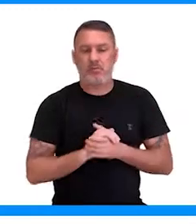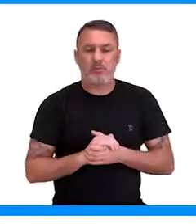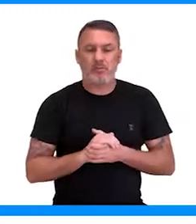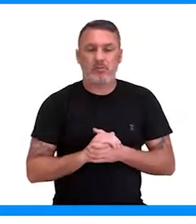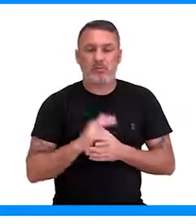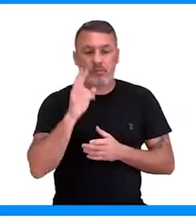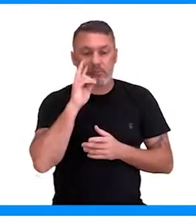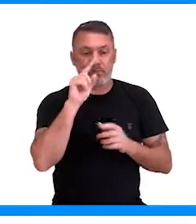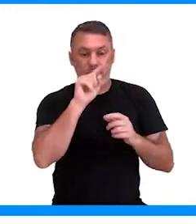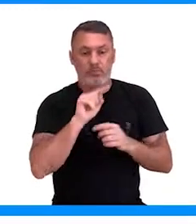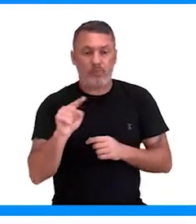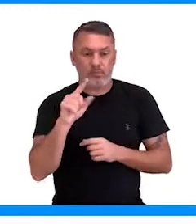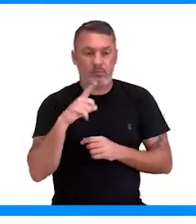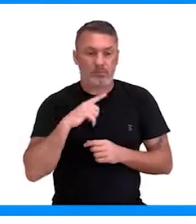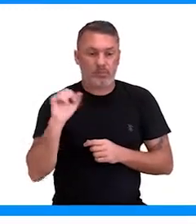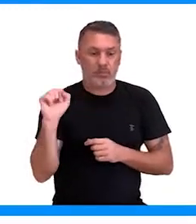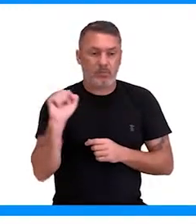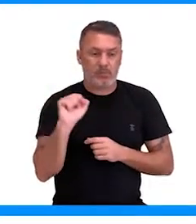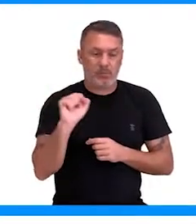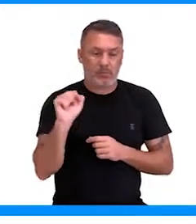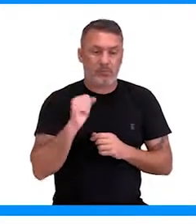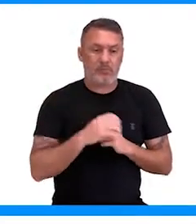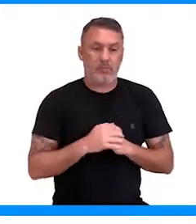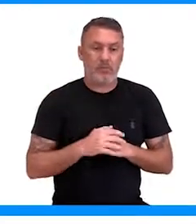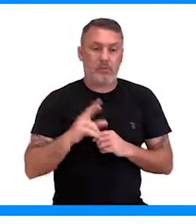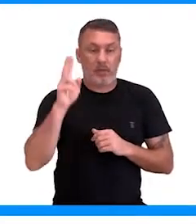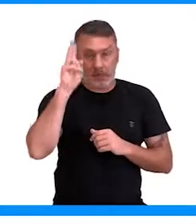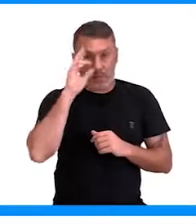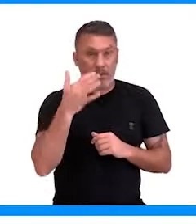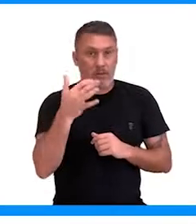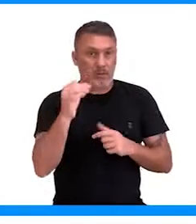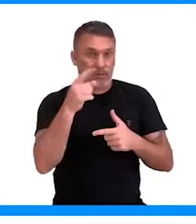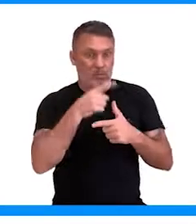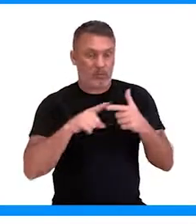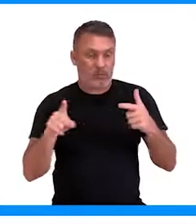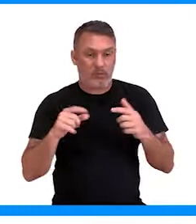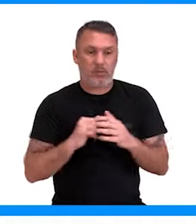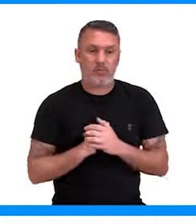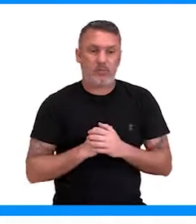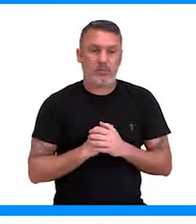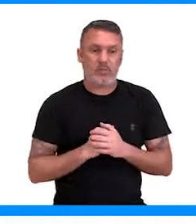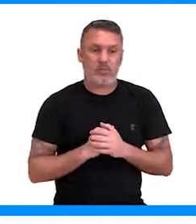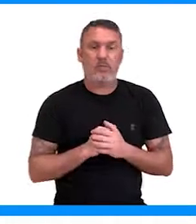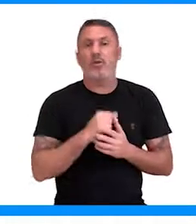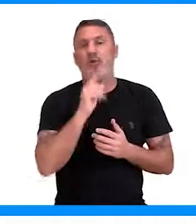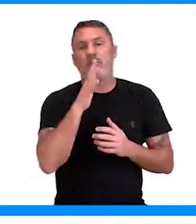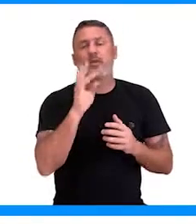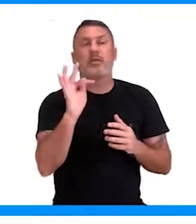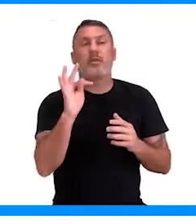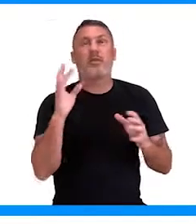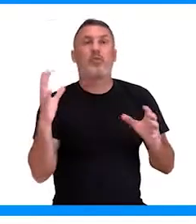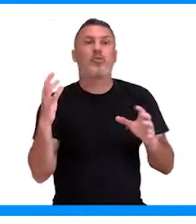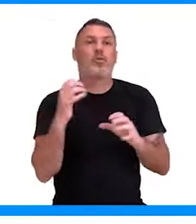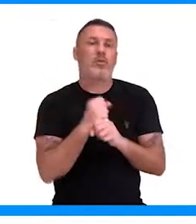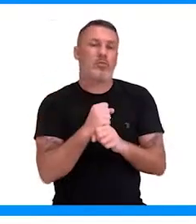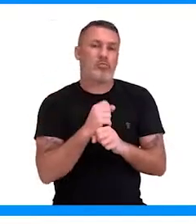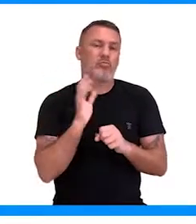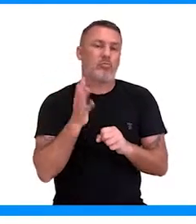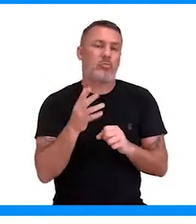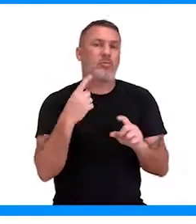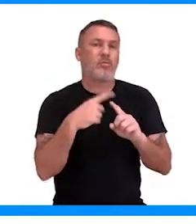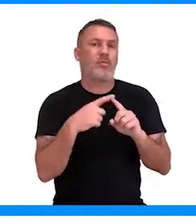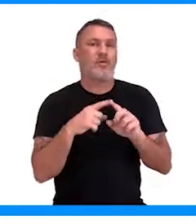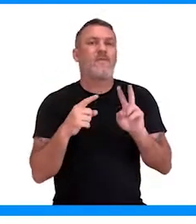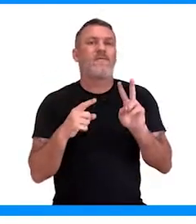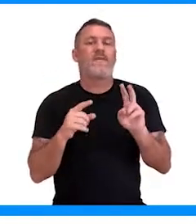aqui, segundos. Lembrando que eu já passei o 10 dividindo. Então, isso aqui já é o tempo total, porque